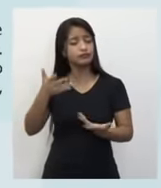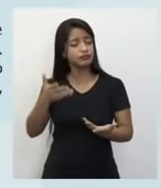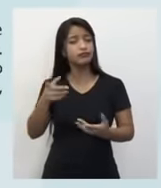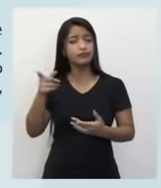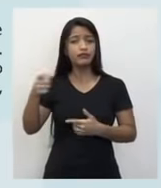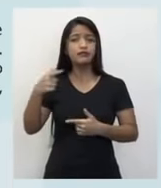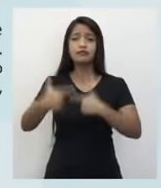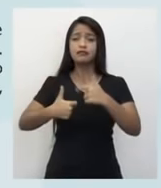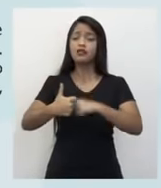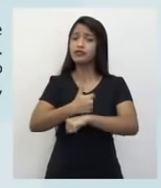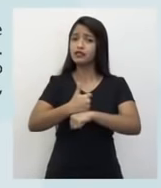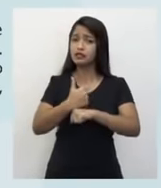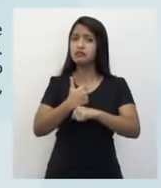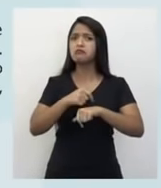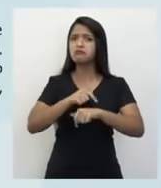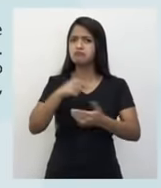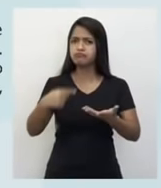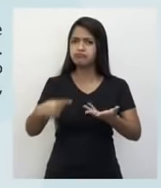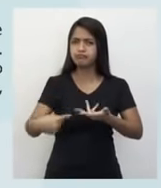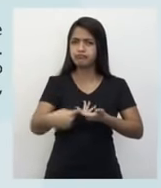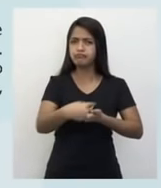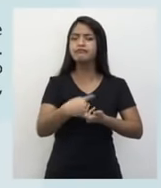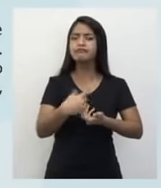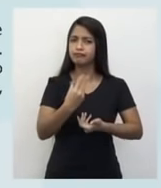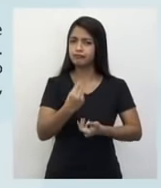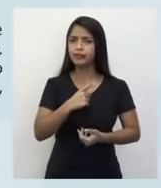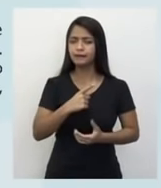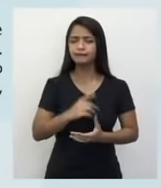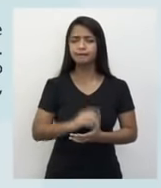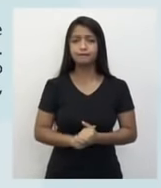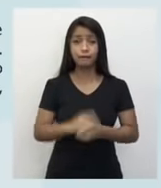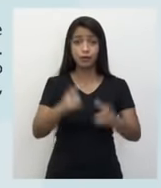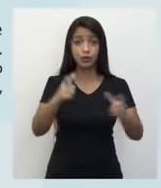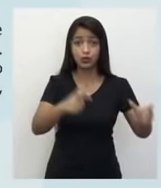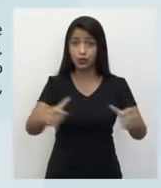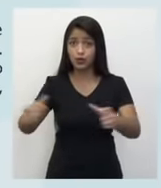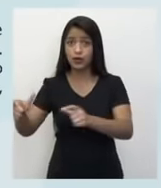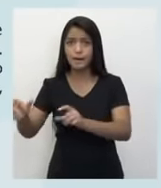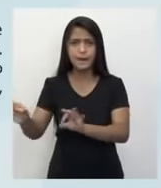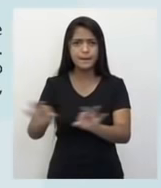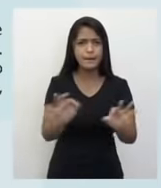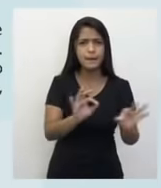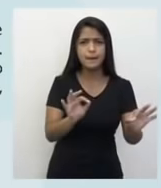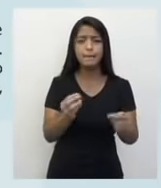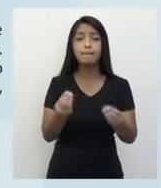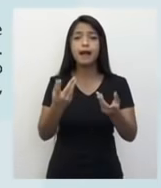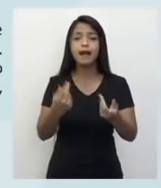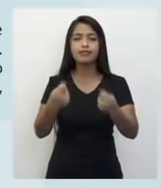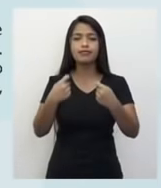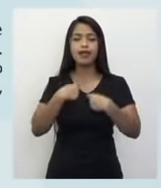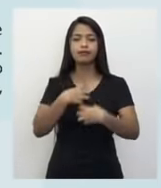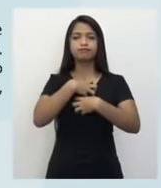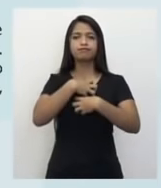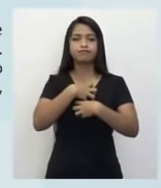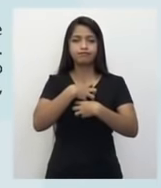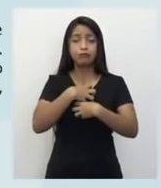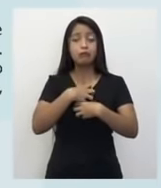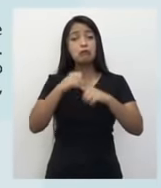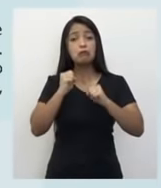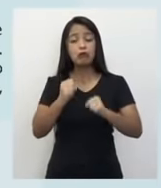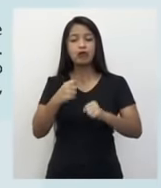uma profissão para a gente pensar. Toda a cenografia é pensada para causar sensações, que podem ser acolhedoras ou nos